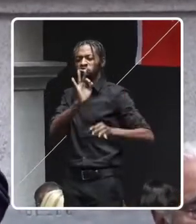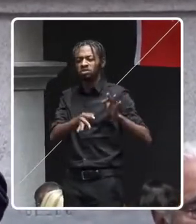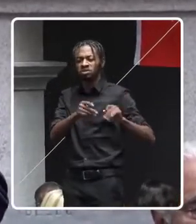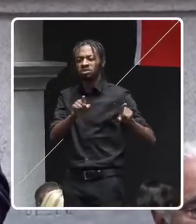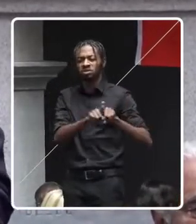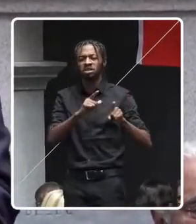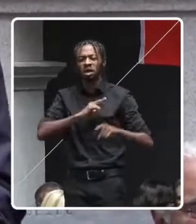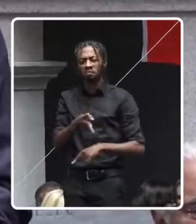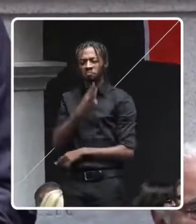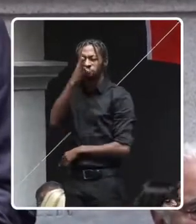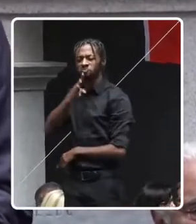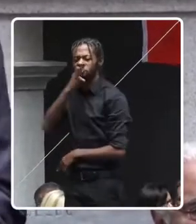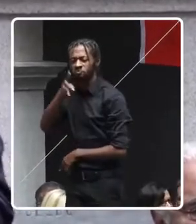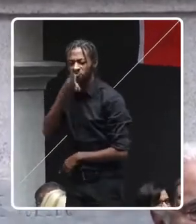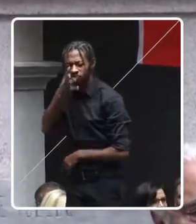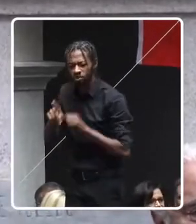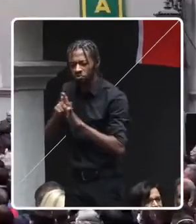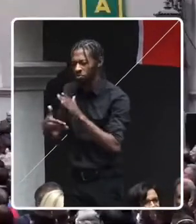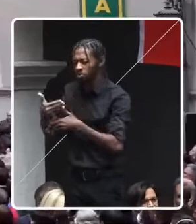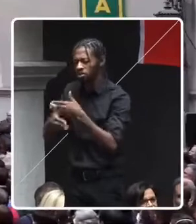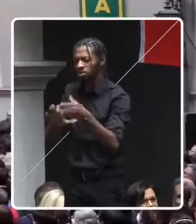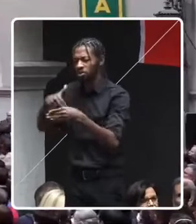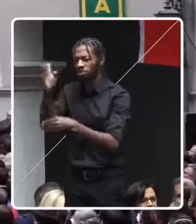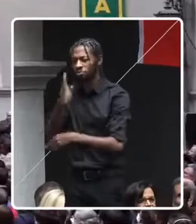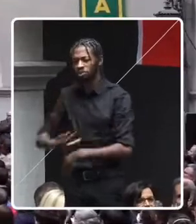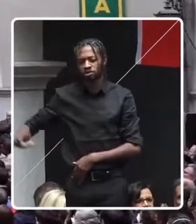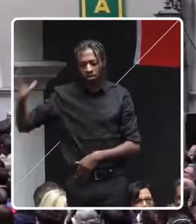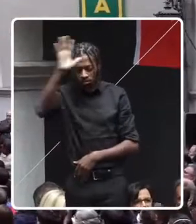processo eleitoral brasileiro.